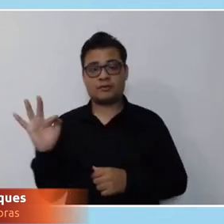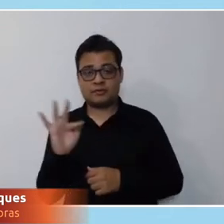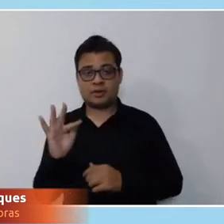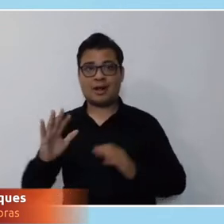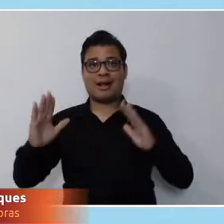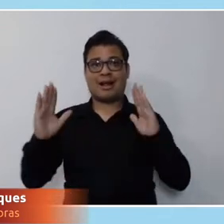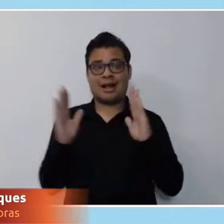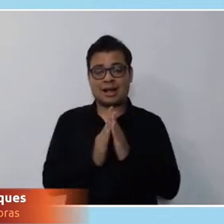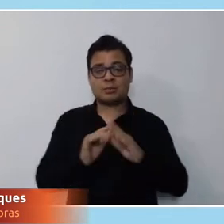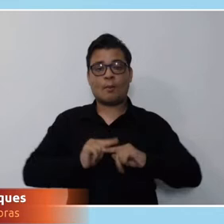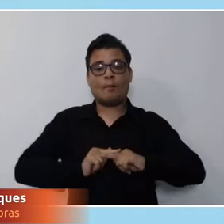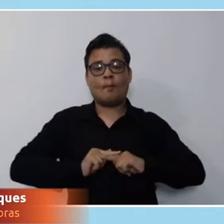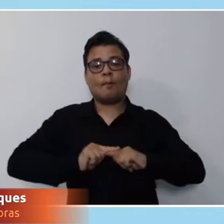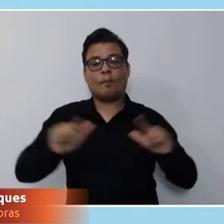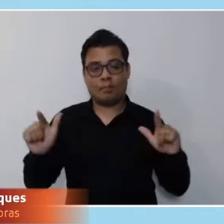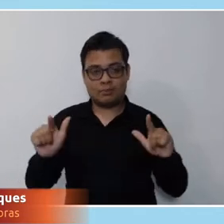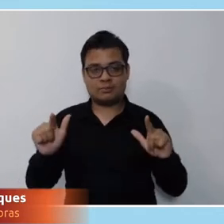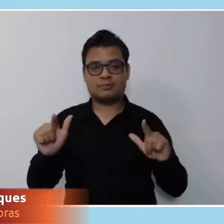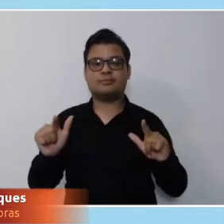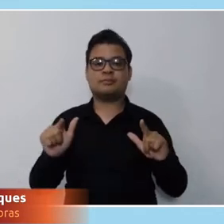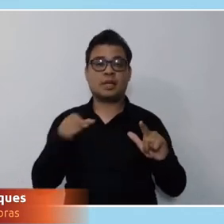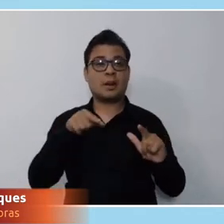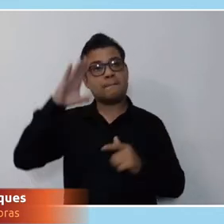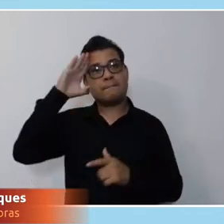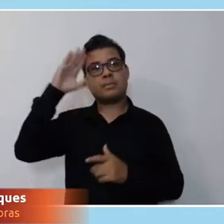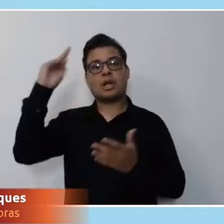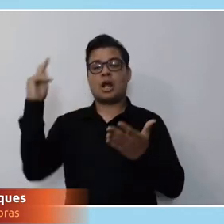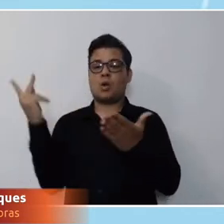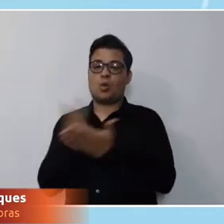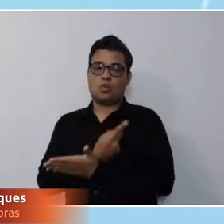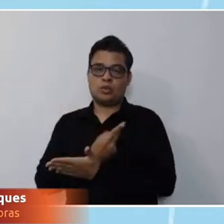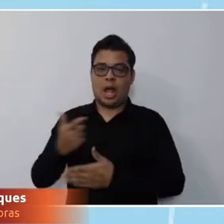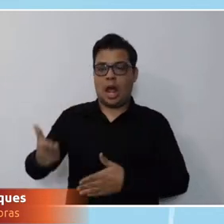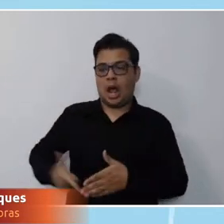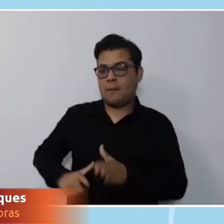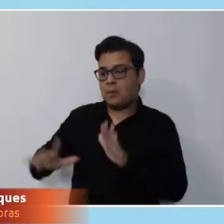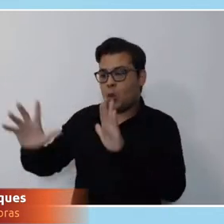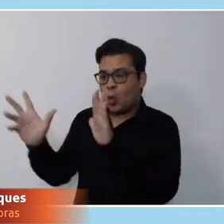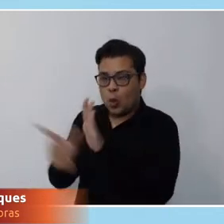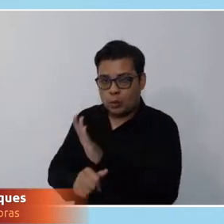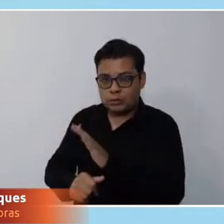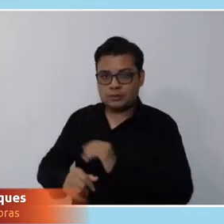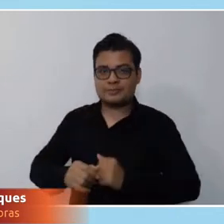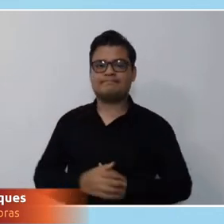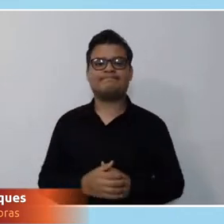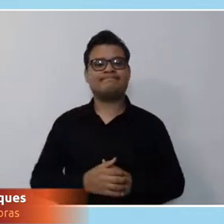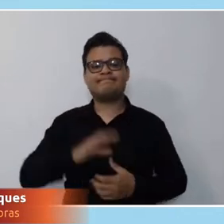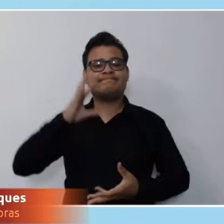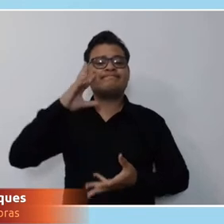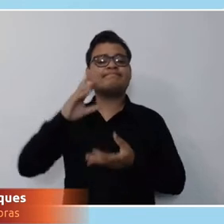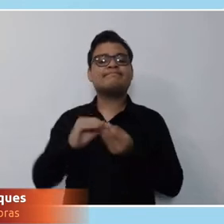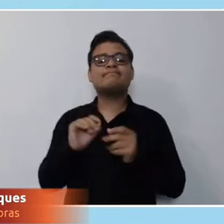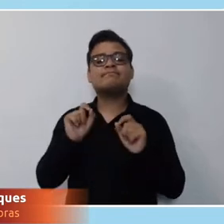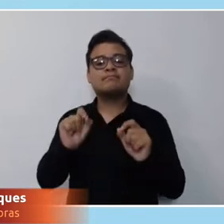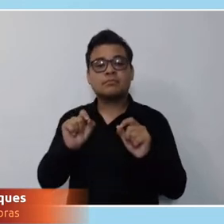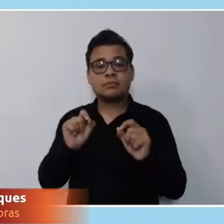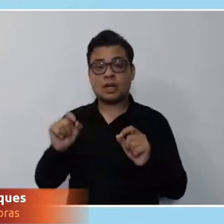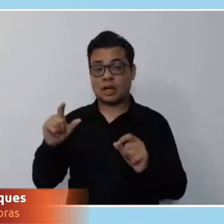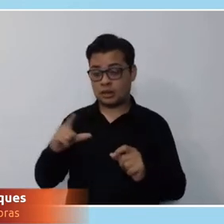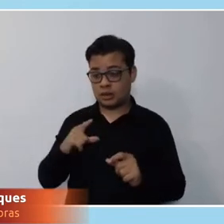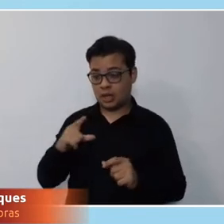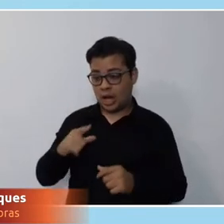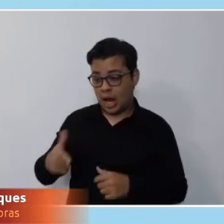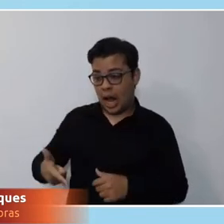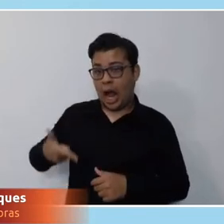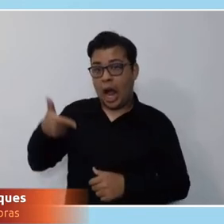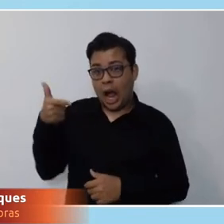quando ocorre a maior parte dos casos. Esses dados sugerem que os criminosos são atraídos pelas armas de valor de